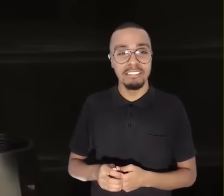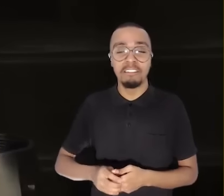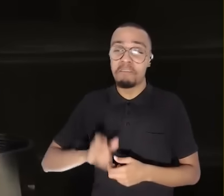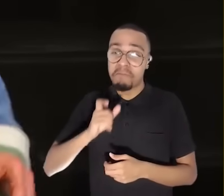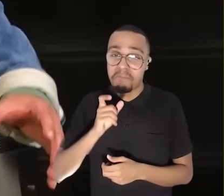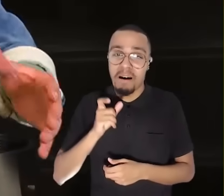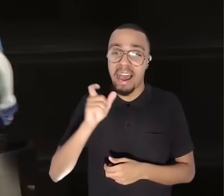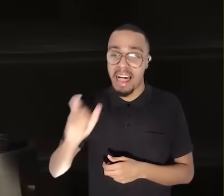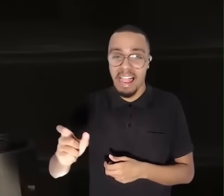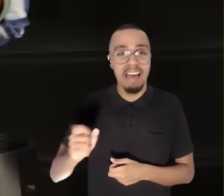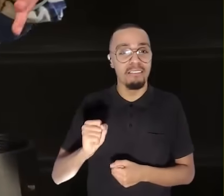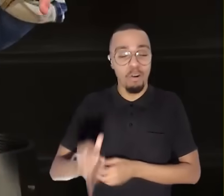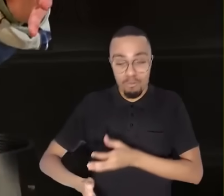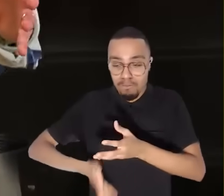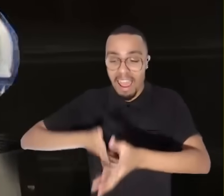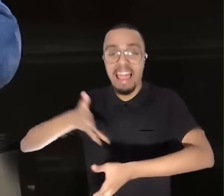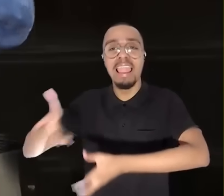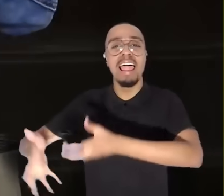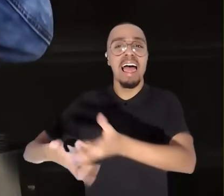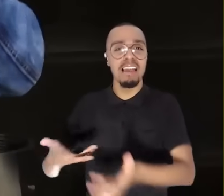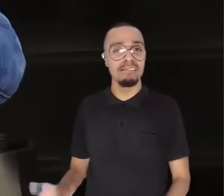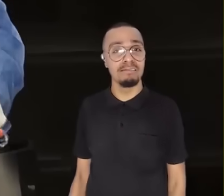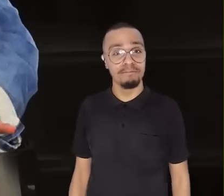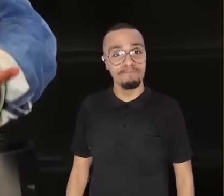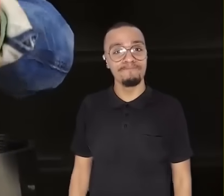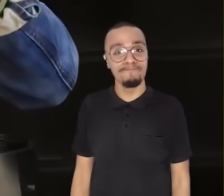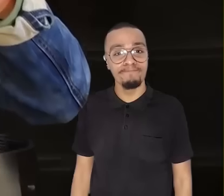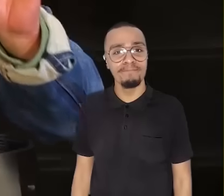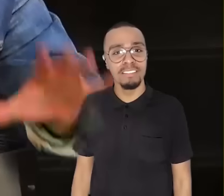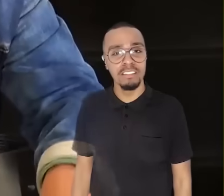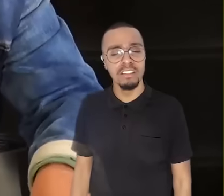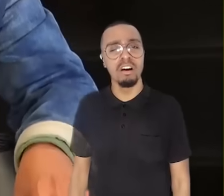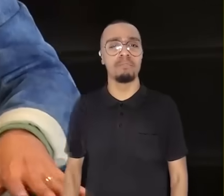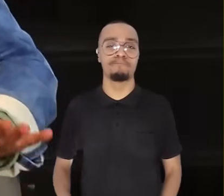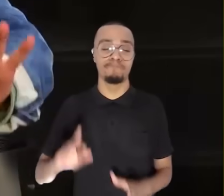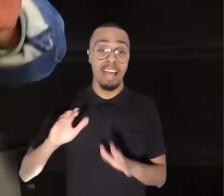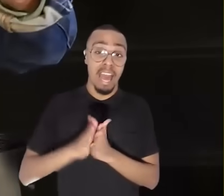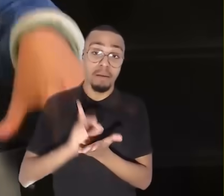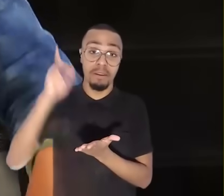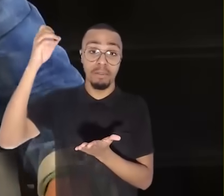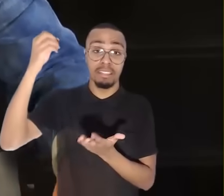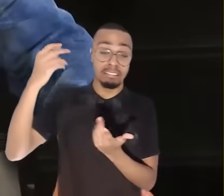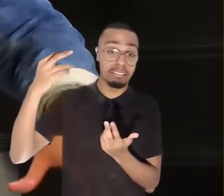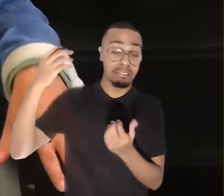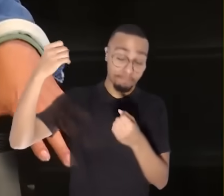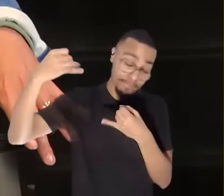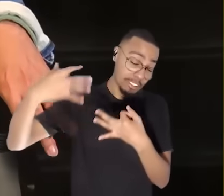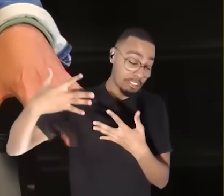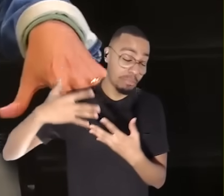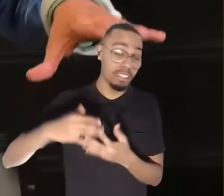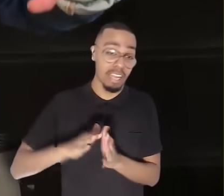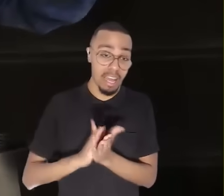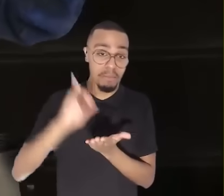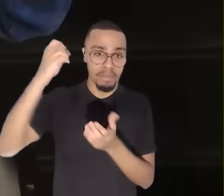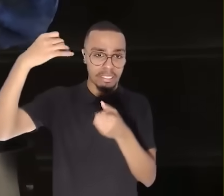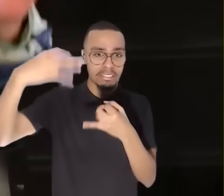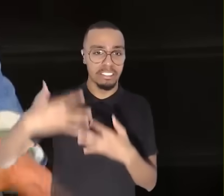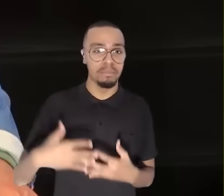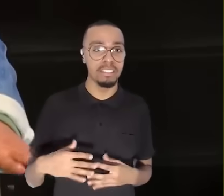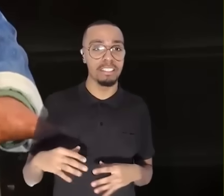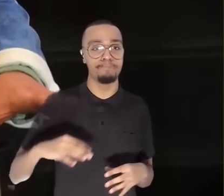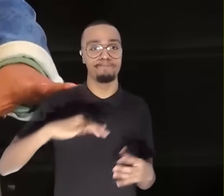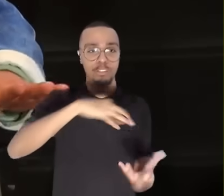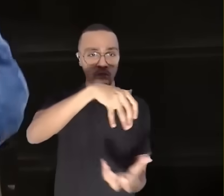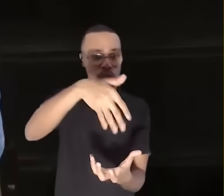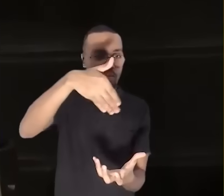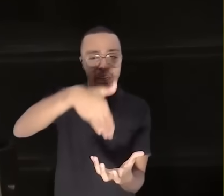eram trevas. Mas quando o Espírito de Deus abriu a boca para falar com o abismo deixou de ser abismo. As trevas deixaram